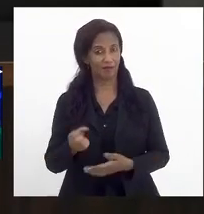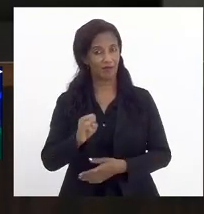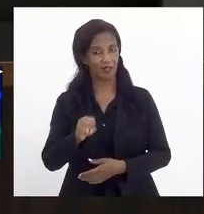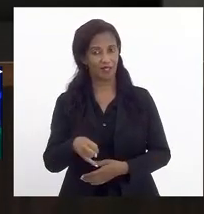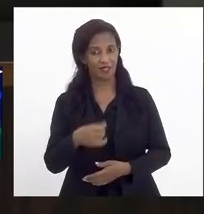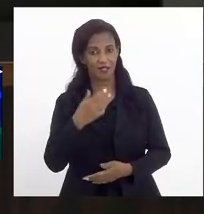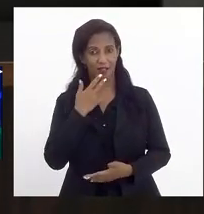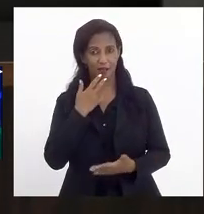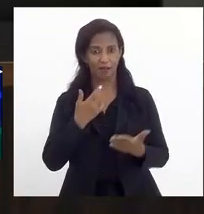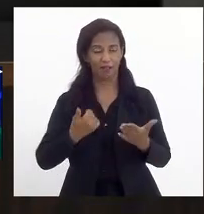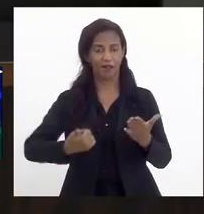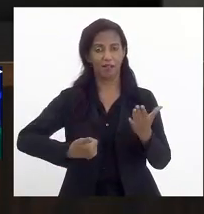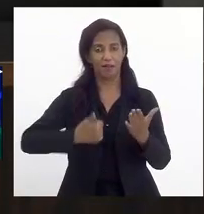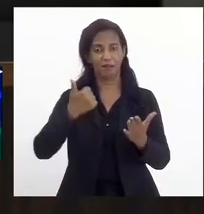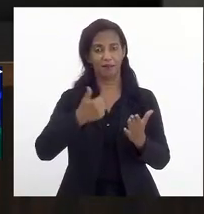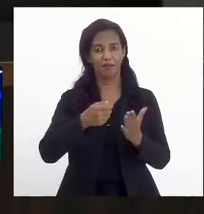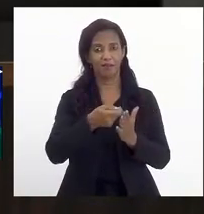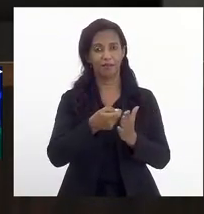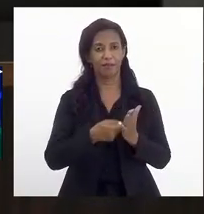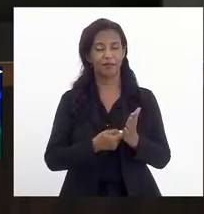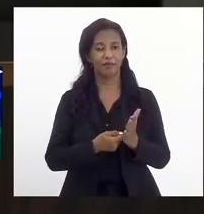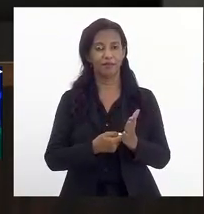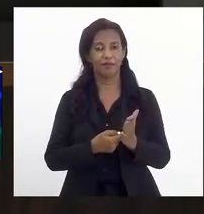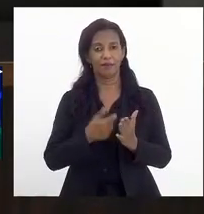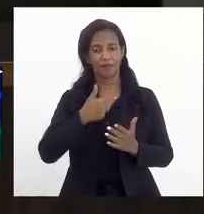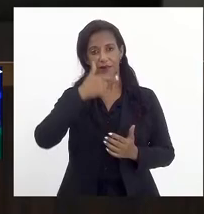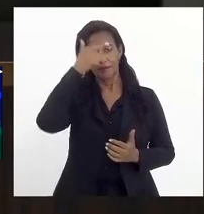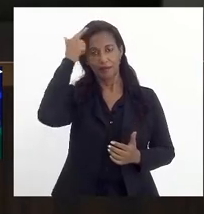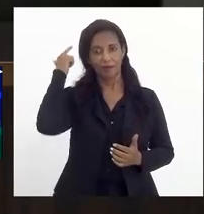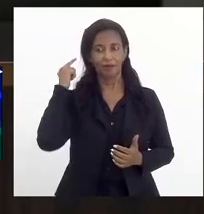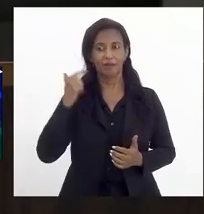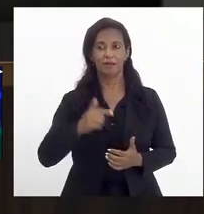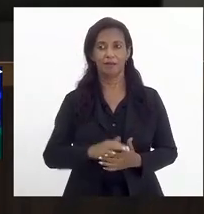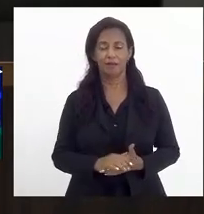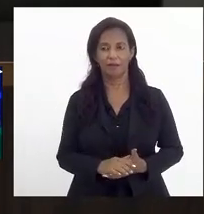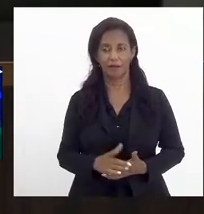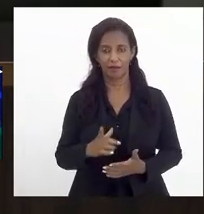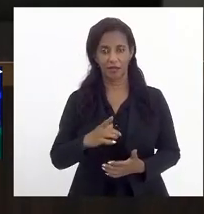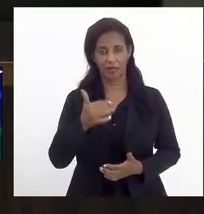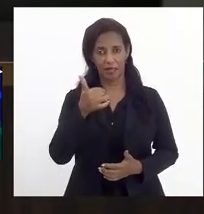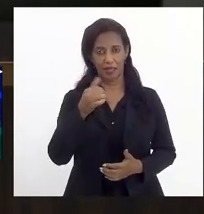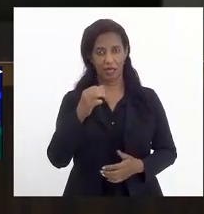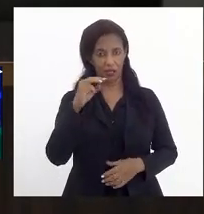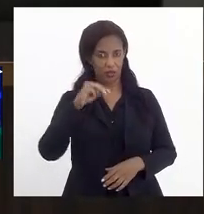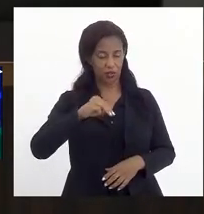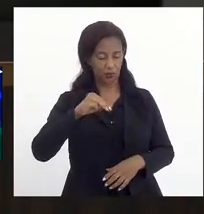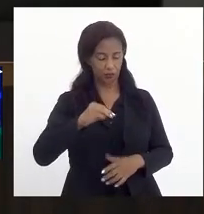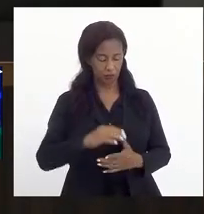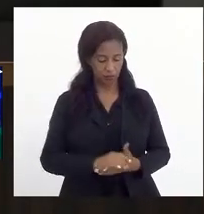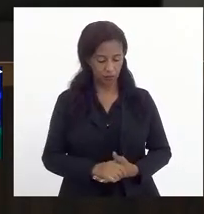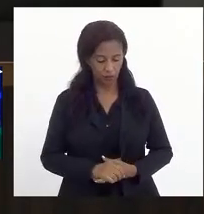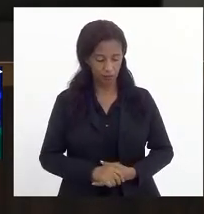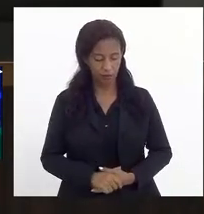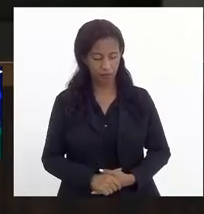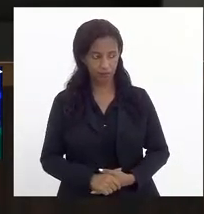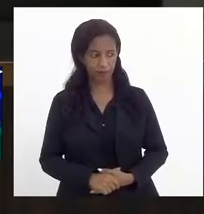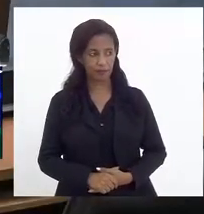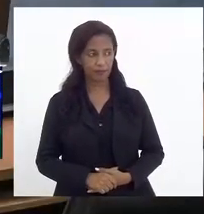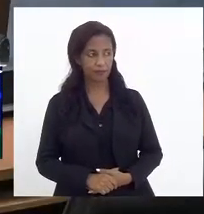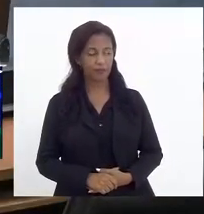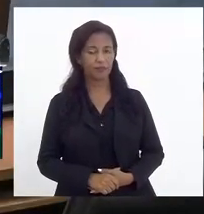e tem a palavra com primeiro orador inscrito o Deputado Luiz Paulo Corrêa da Rocha a vossa excelência Depois de dez minutos de acordo com o tempo